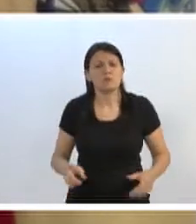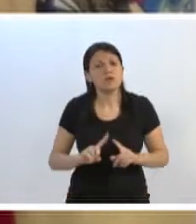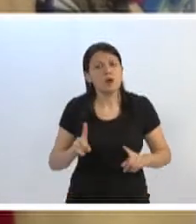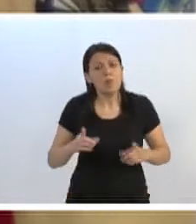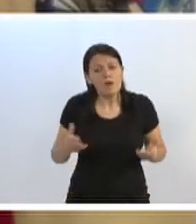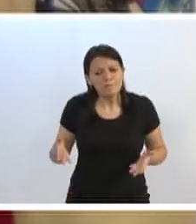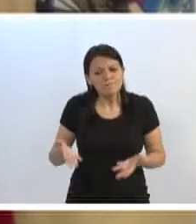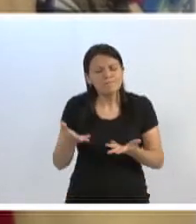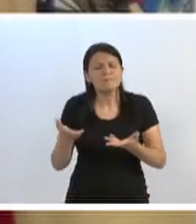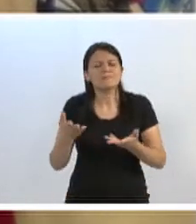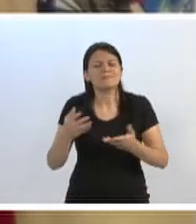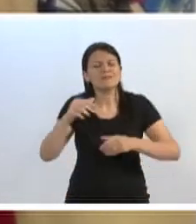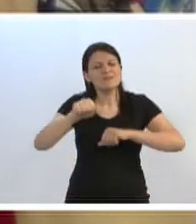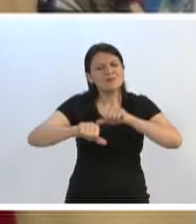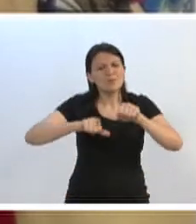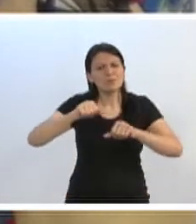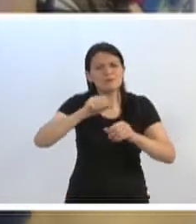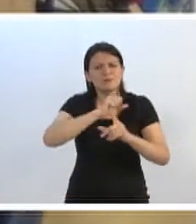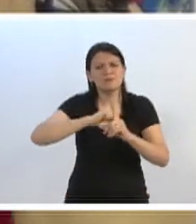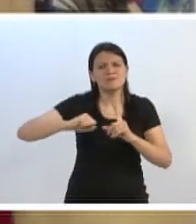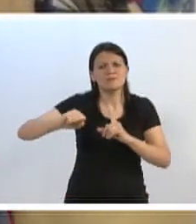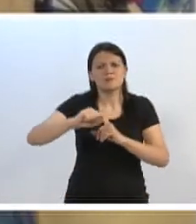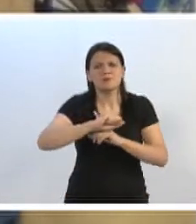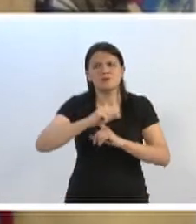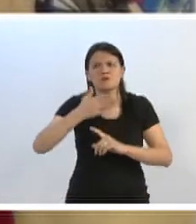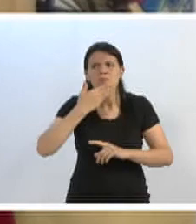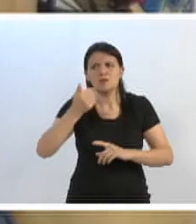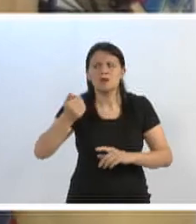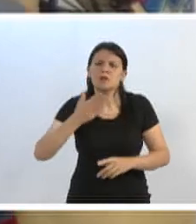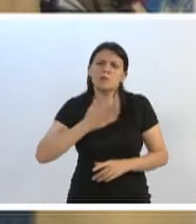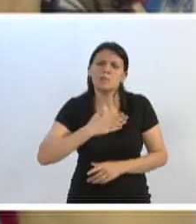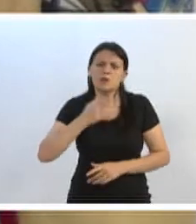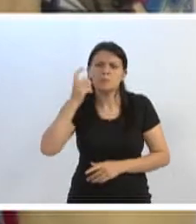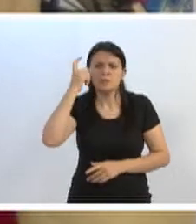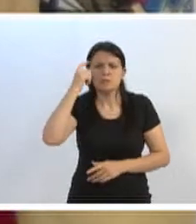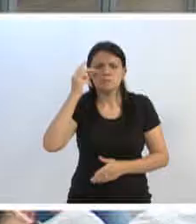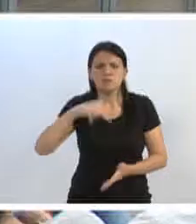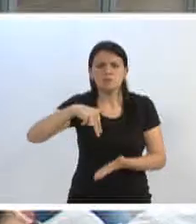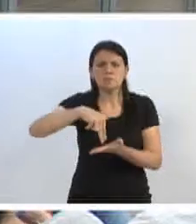porque é um investimento que transforma a sociedade melhor. Esse é meu pensamento e posicionamento. Obrigado.